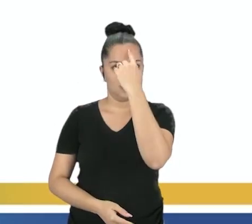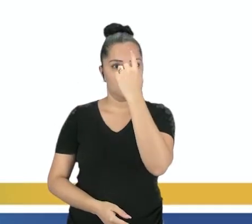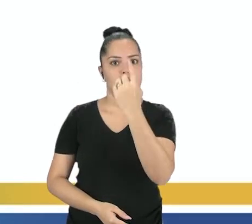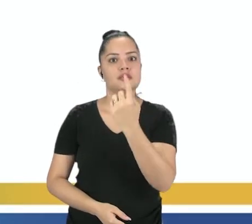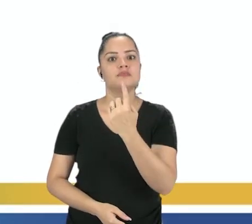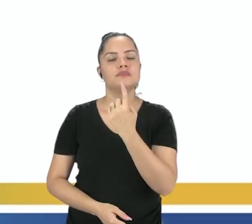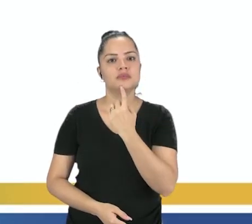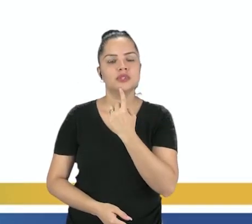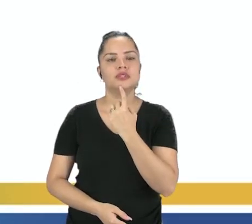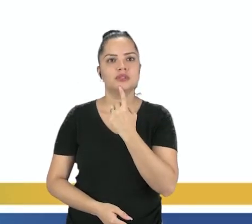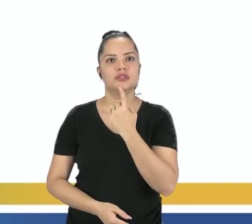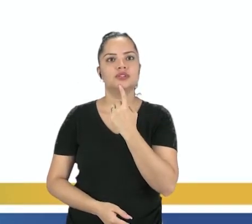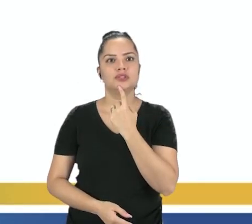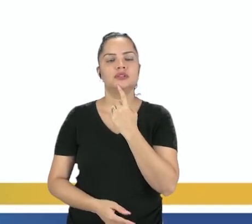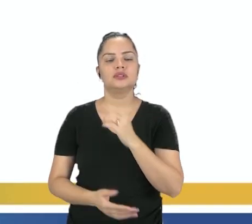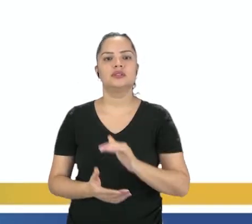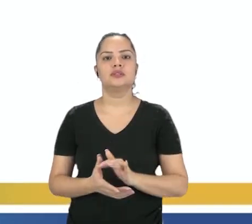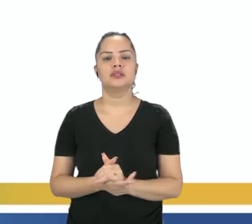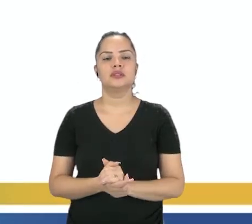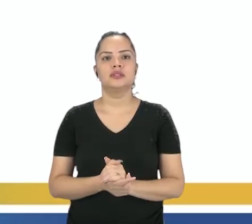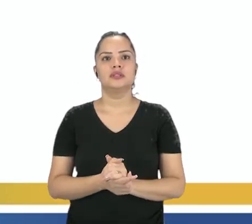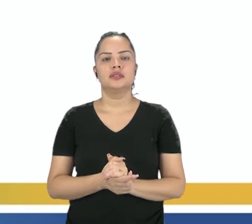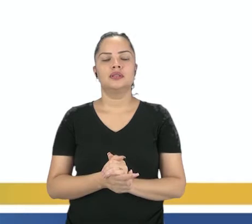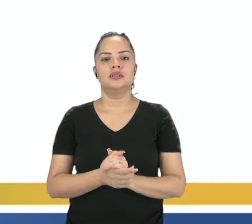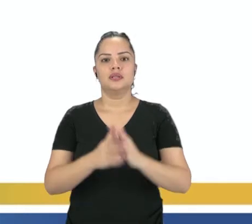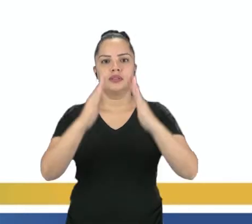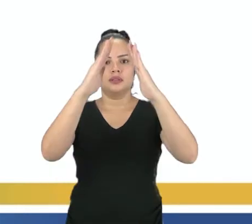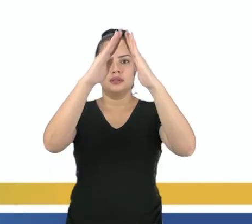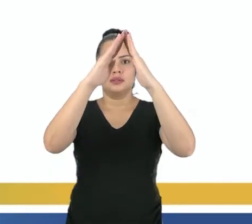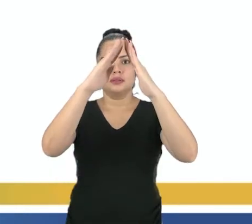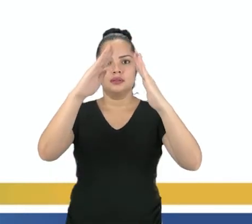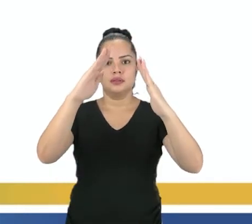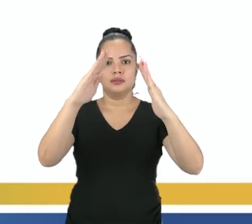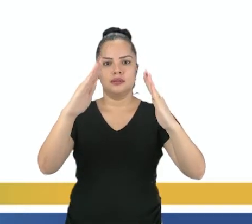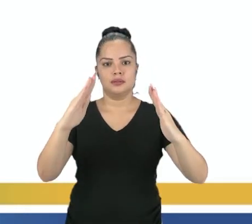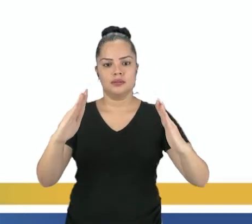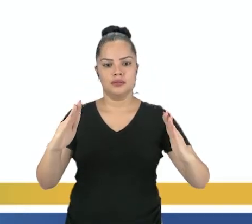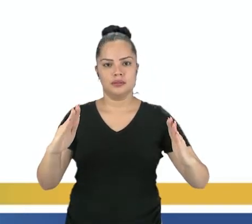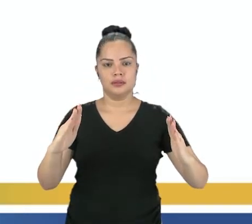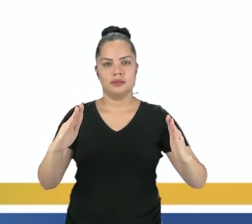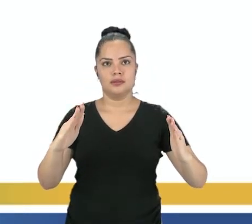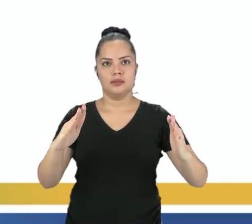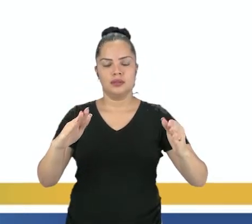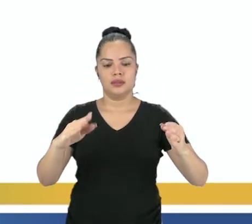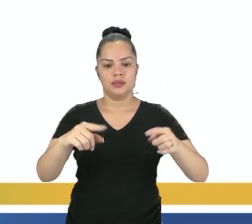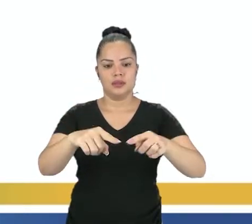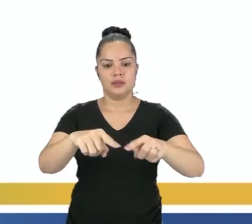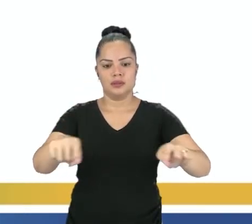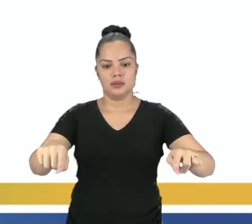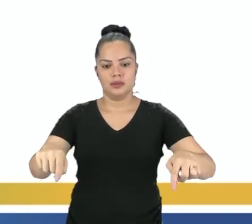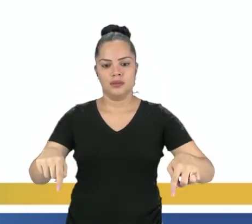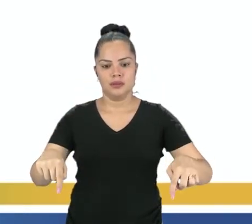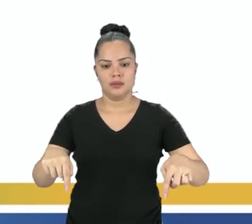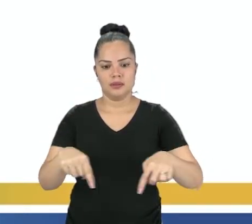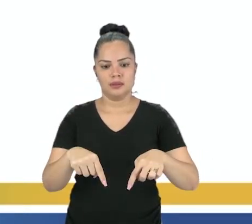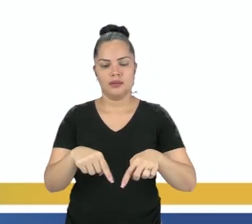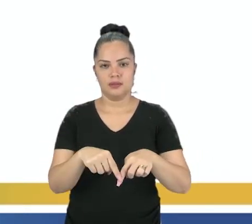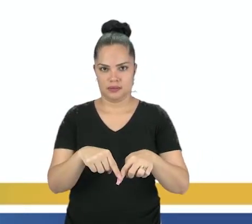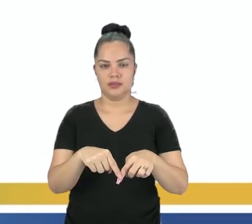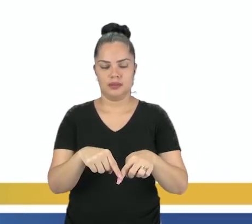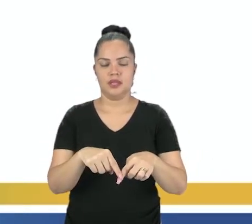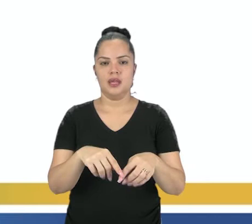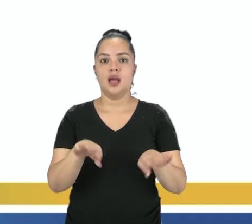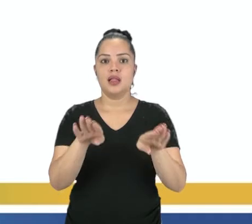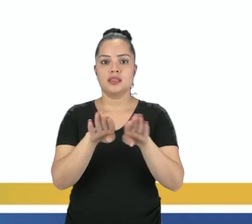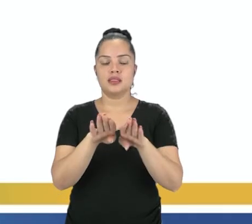um famoso paralelepípedo, um prisma de base quadrada, e ao lado nós temos uma